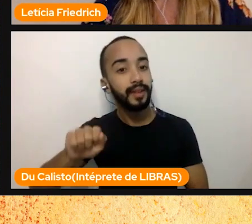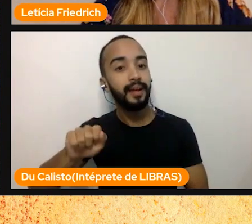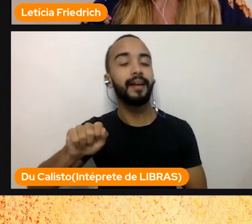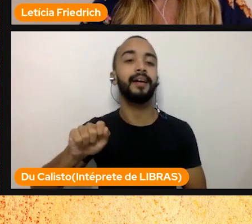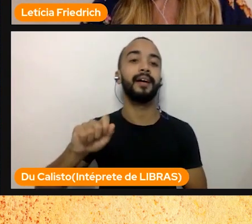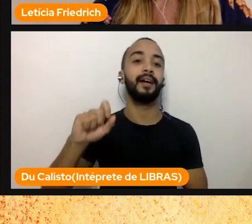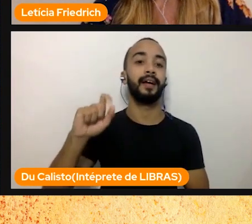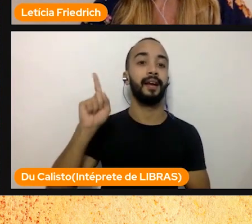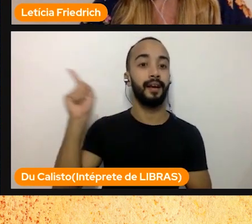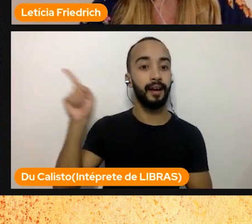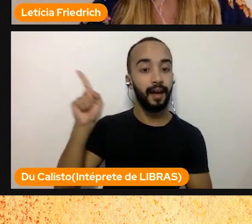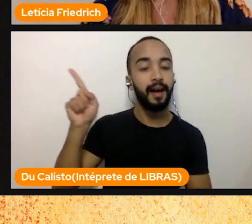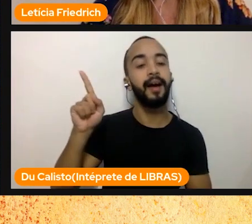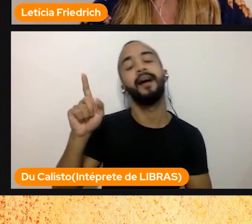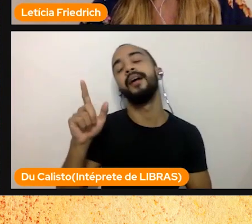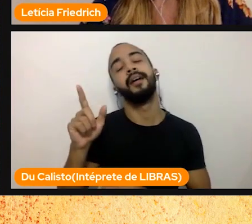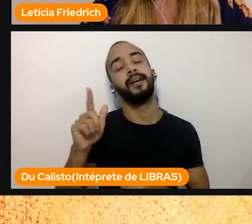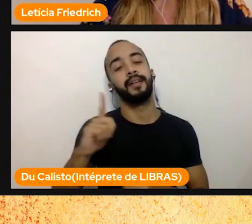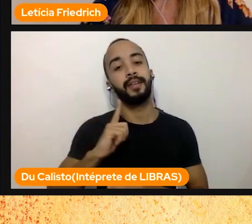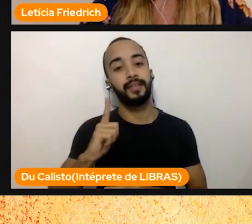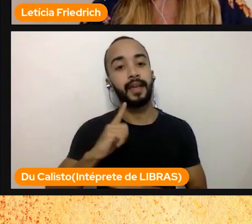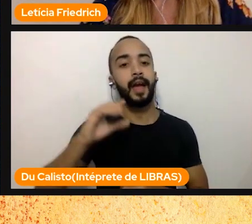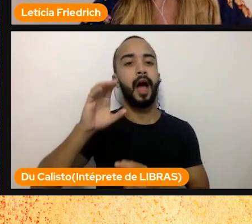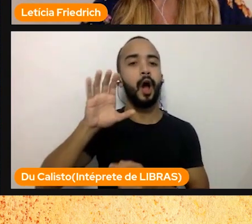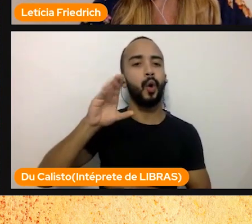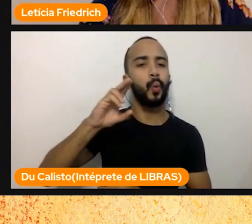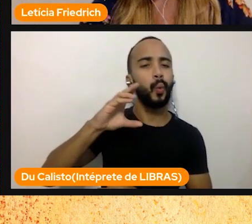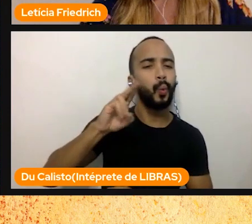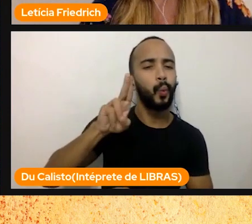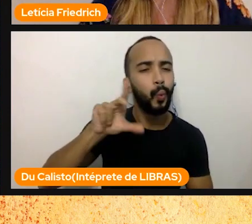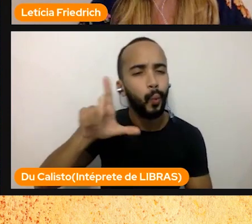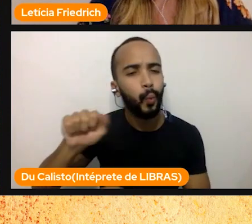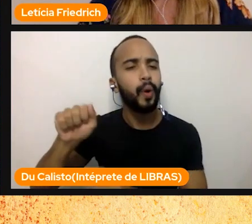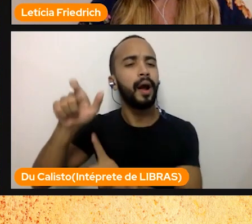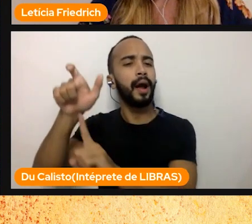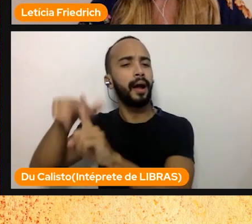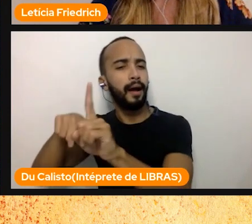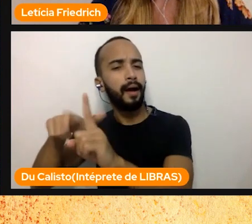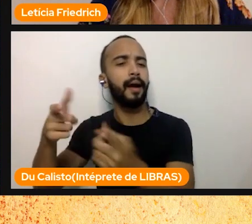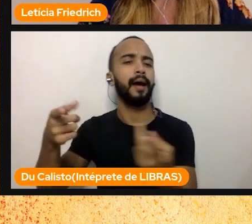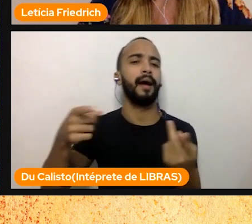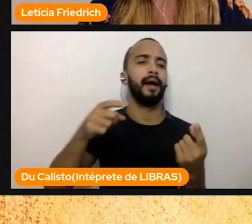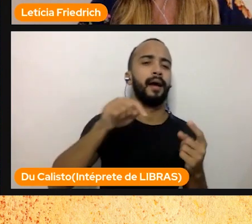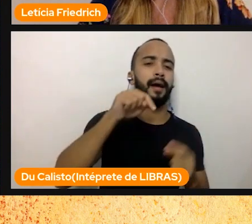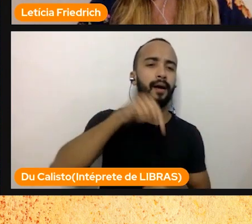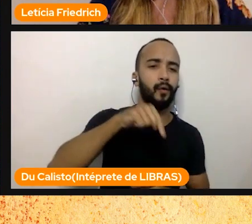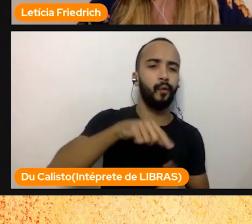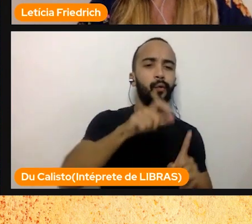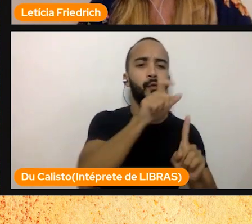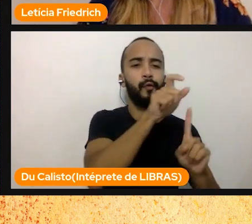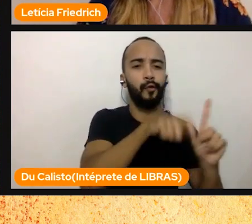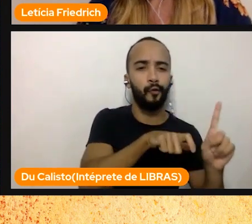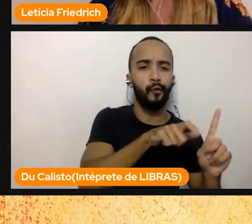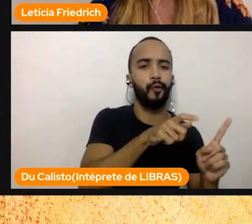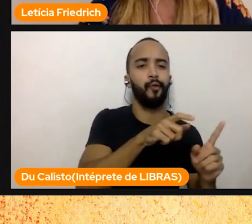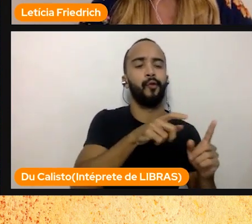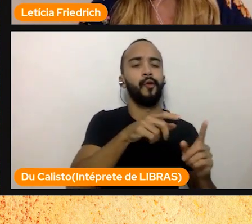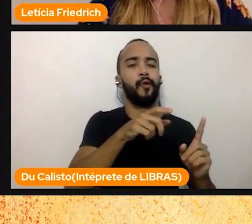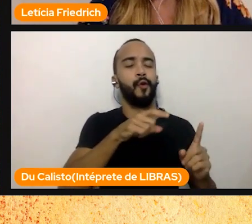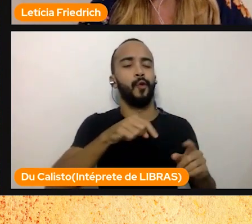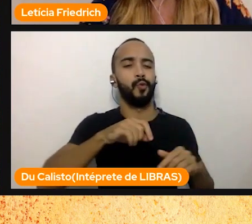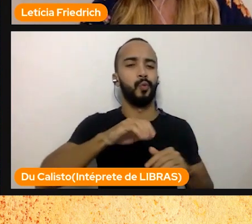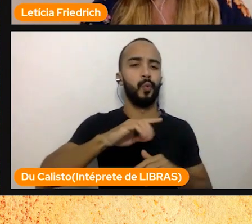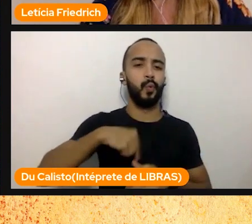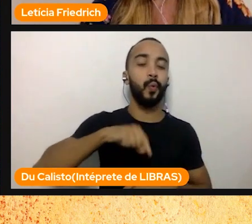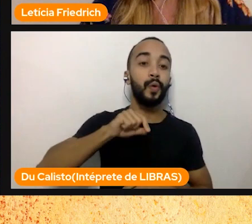esses personagens que vão carregar, mas também tem a Cuca, tem o Vaqueiro Misterioso, que é uma lenda aqui de Pernambuco, então tem o Boto Cor-de-Rosa, sabe? A gente